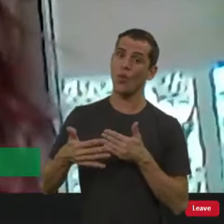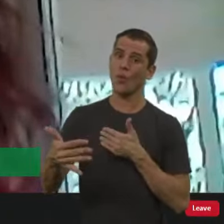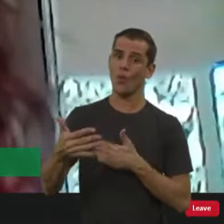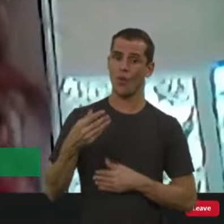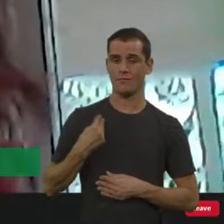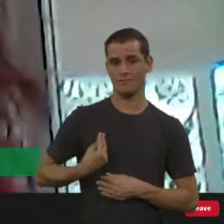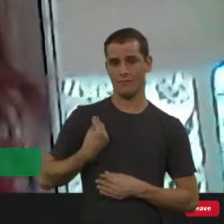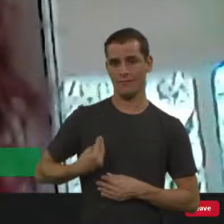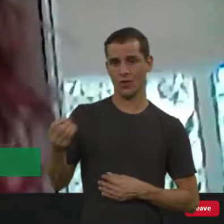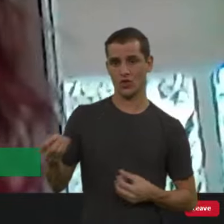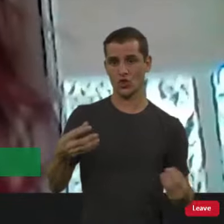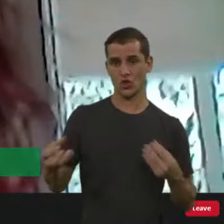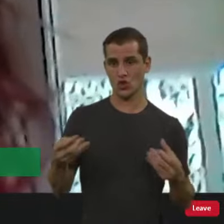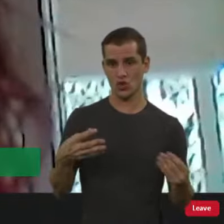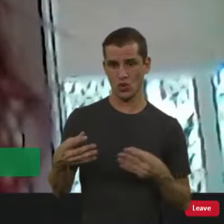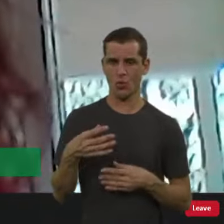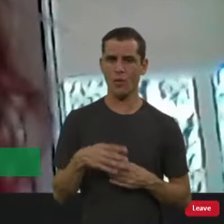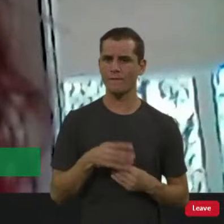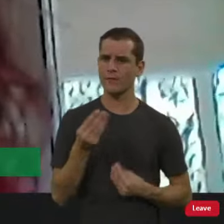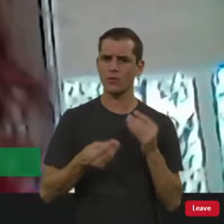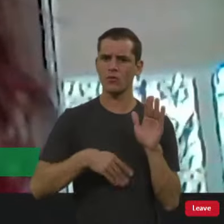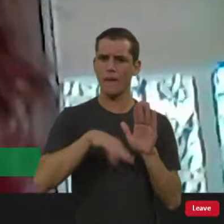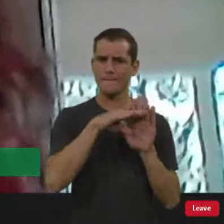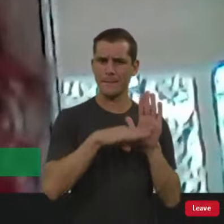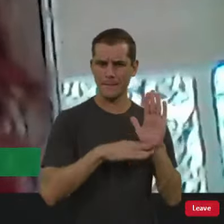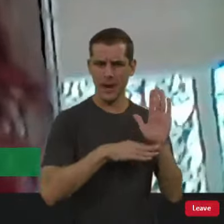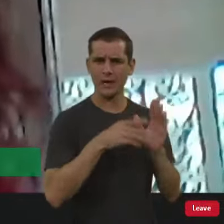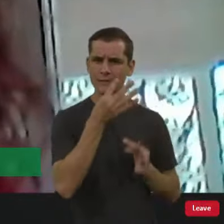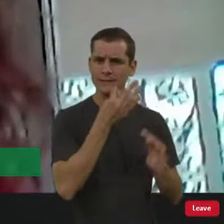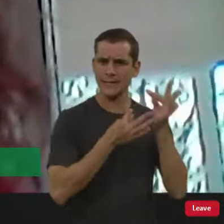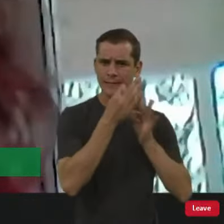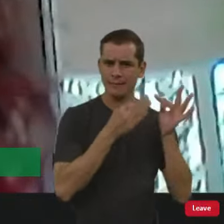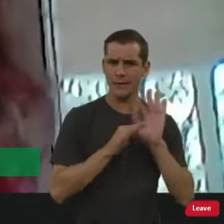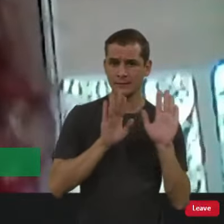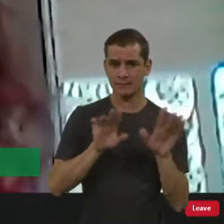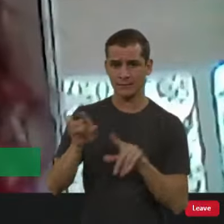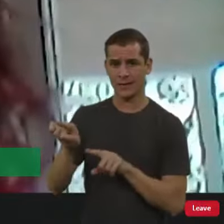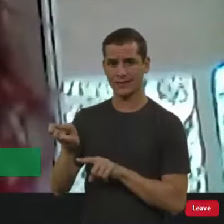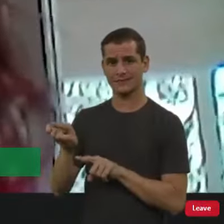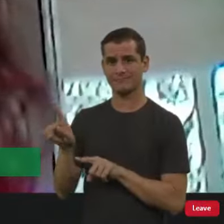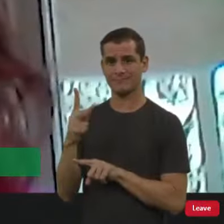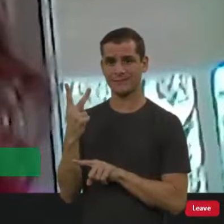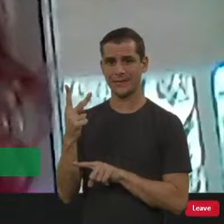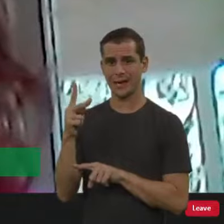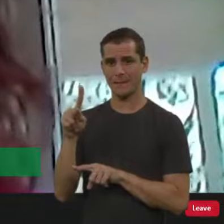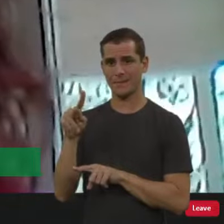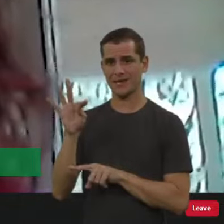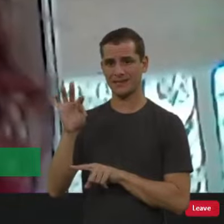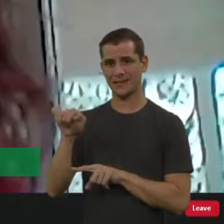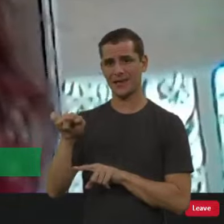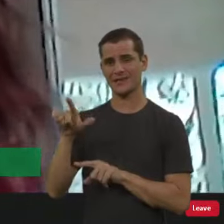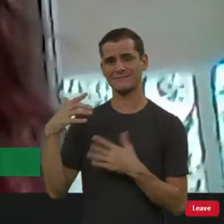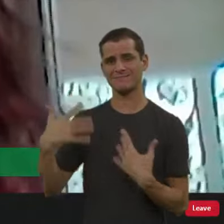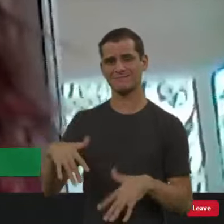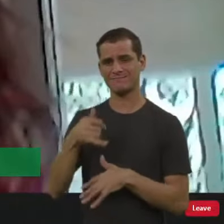do protocolo, da atualização do tratamento, para a HPTEC o cenário é de desalento. Os pacientes